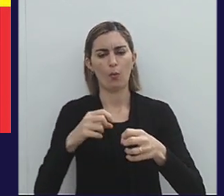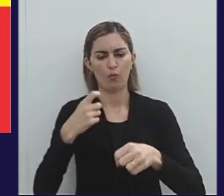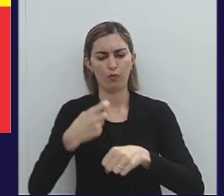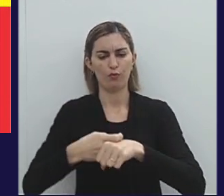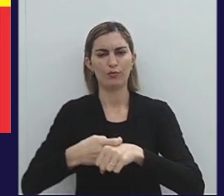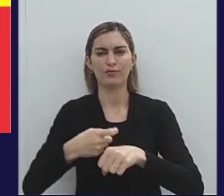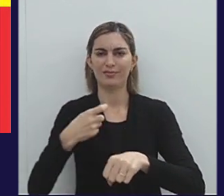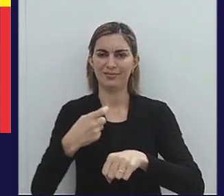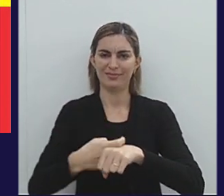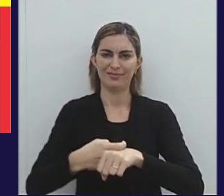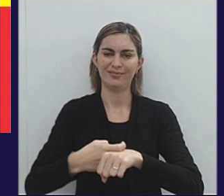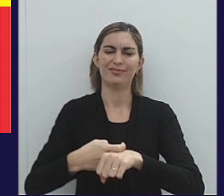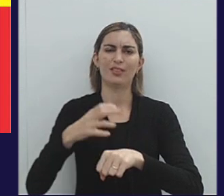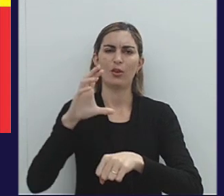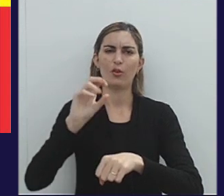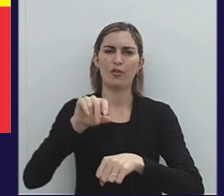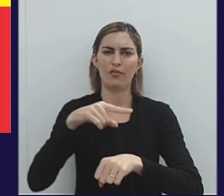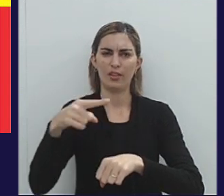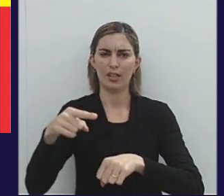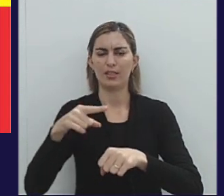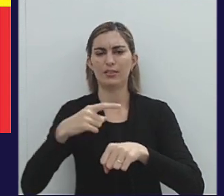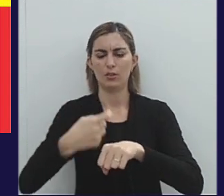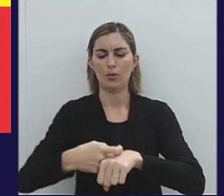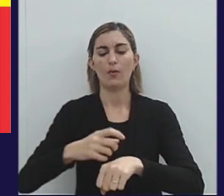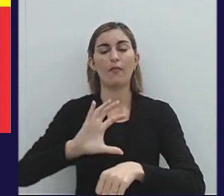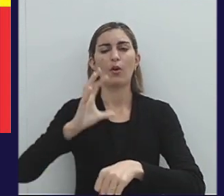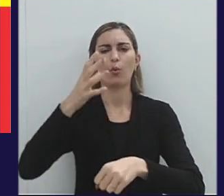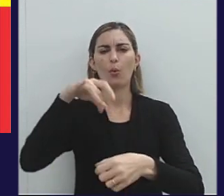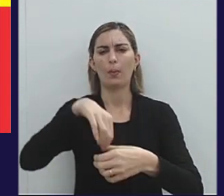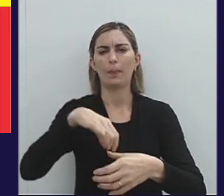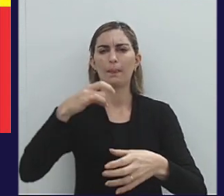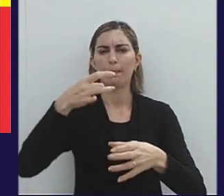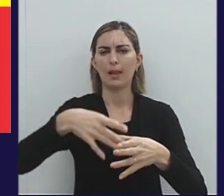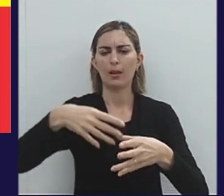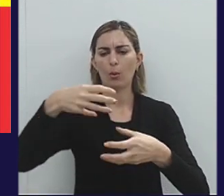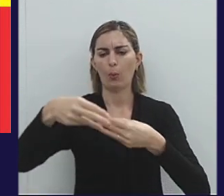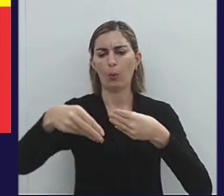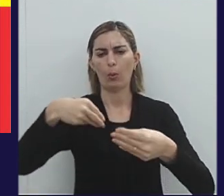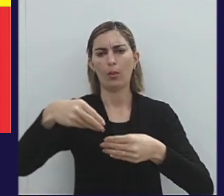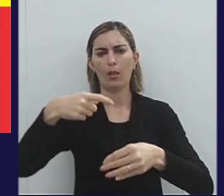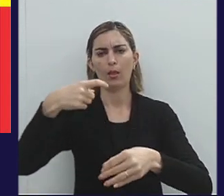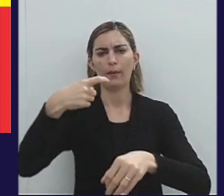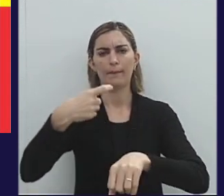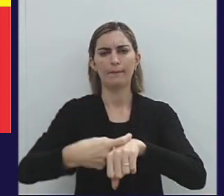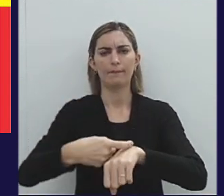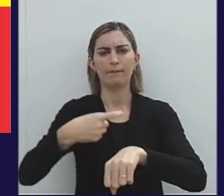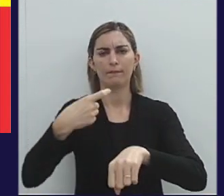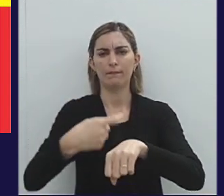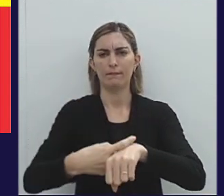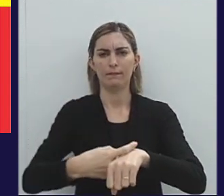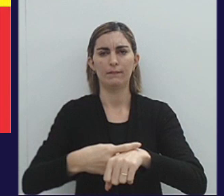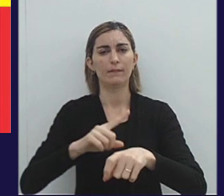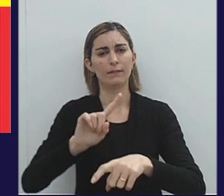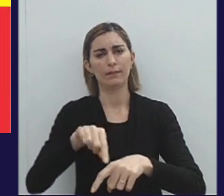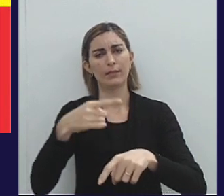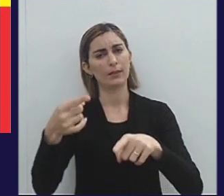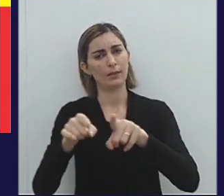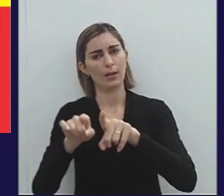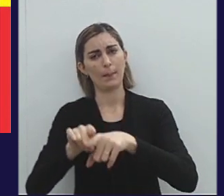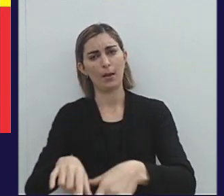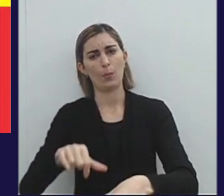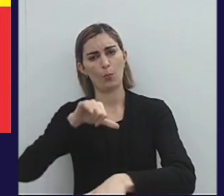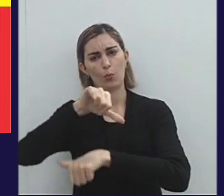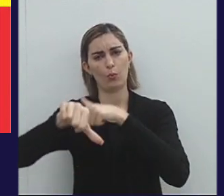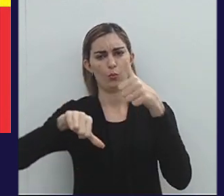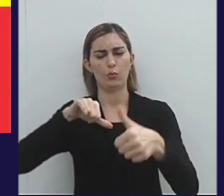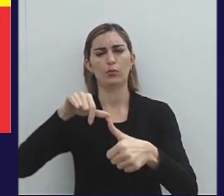né, através aí de convecção e de condução, o que é que vai acontecer? Essa parte líquida ela vai se transformar sólida. E também